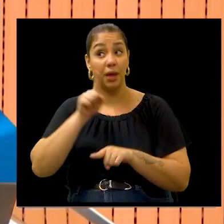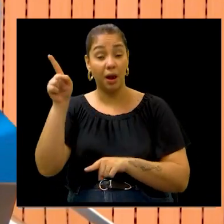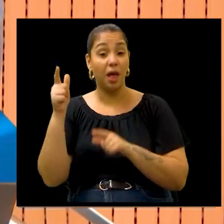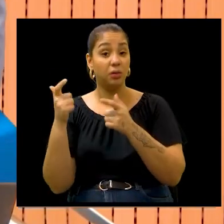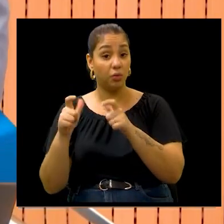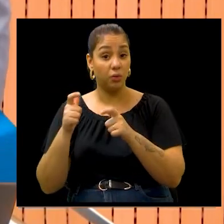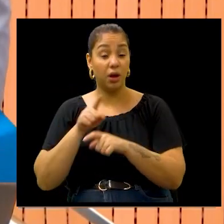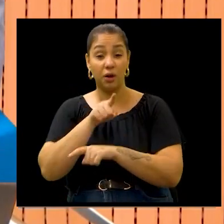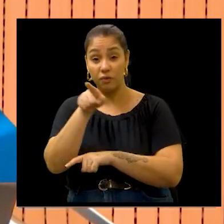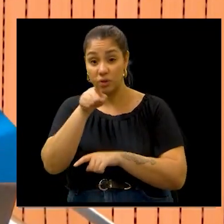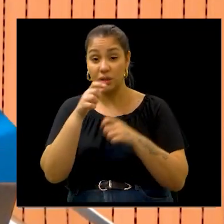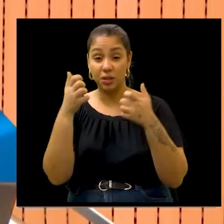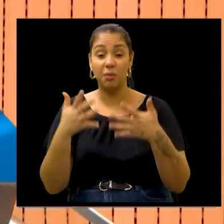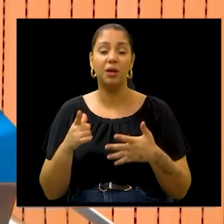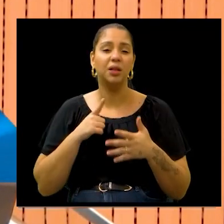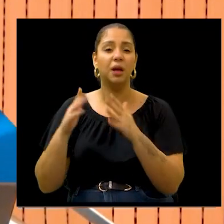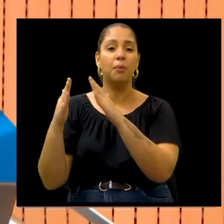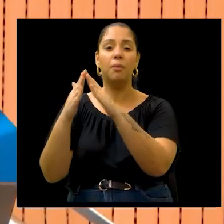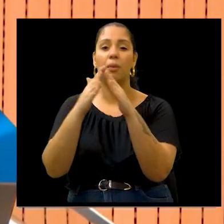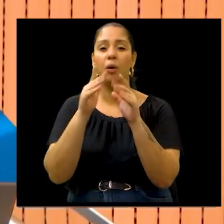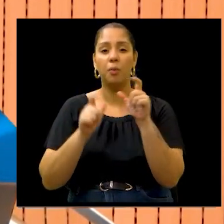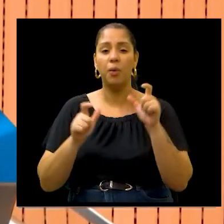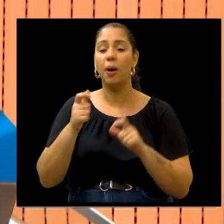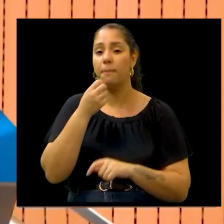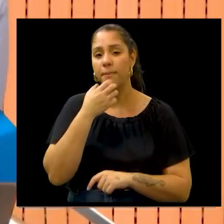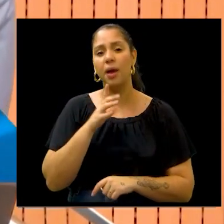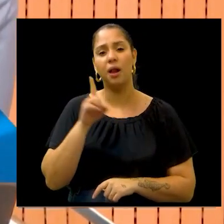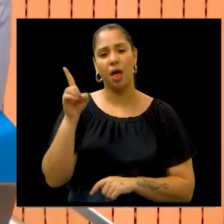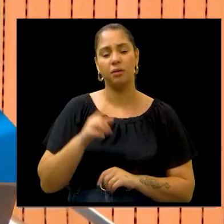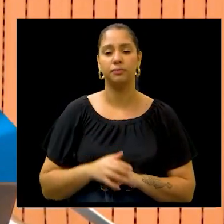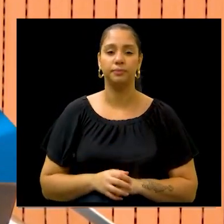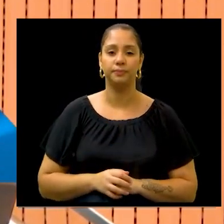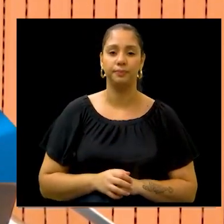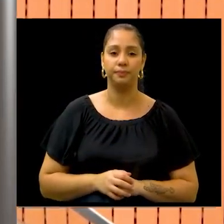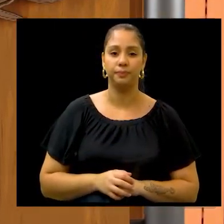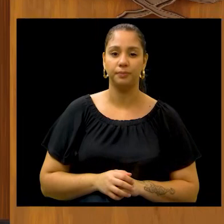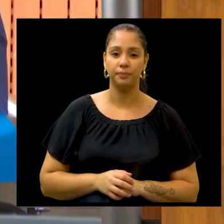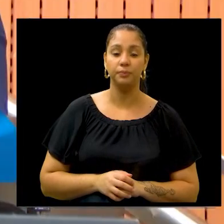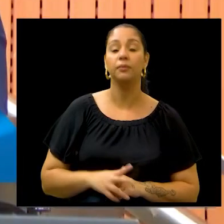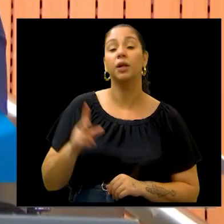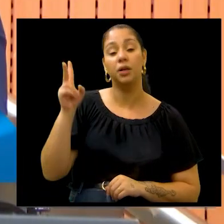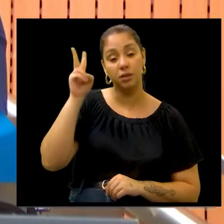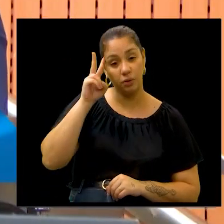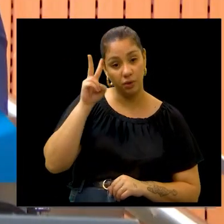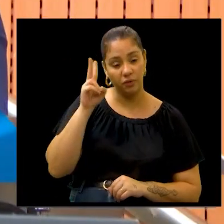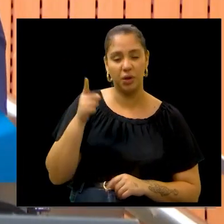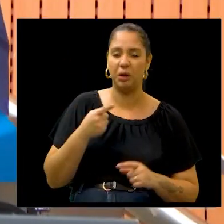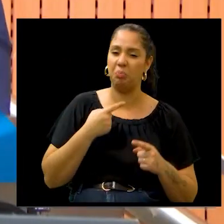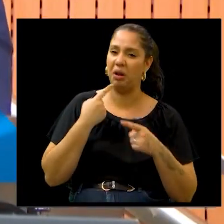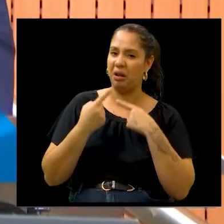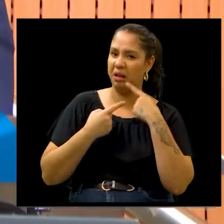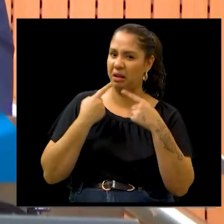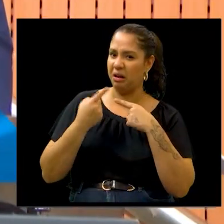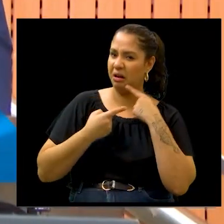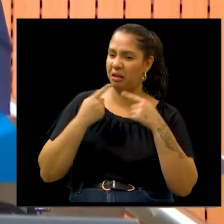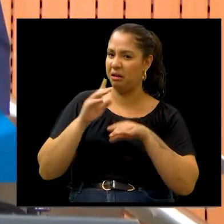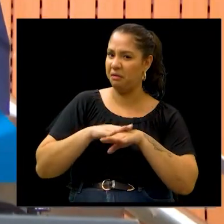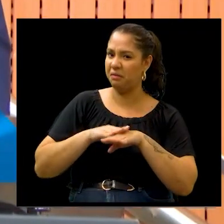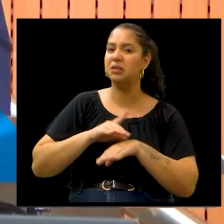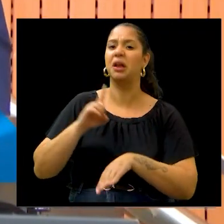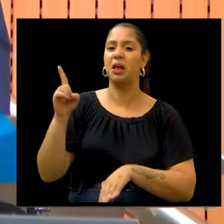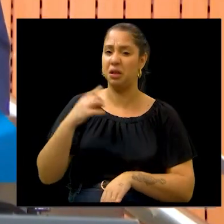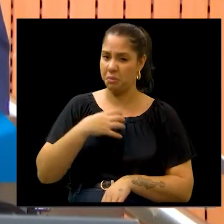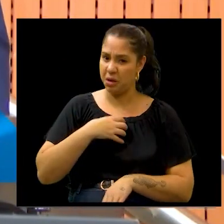Lá naquela localidade que vocês estão falando, mora muita gente de bem. Aqui na segunda-feira, inclusive, eu critiquei